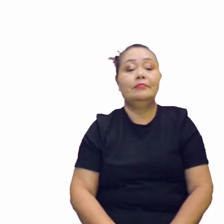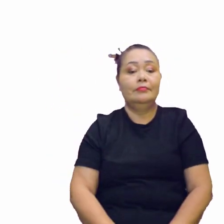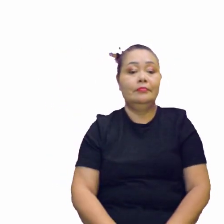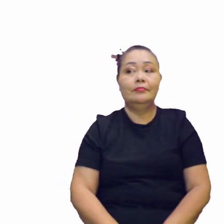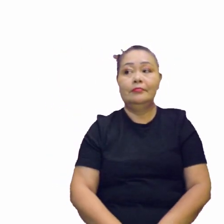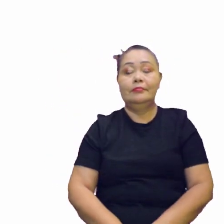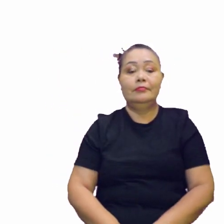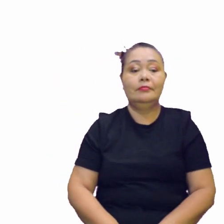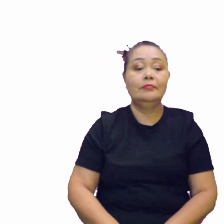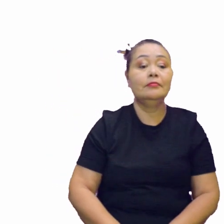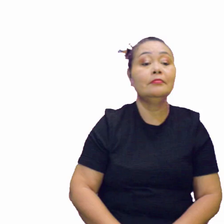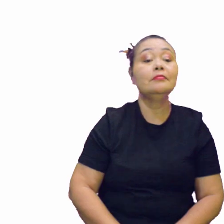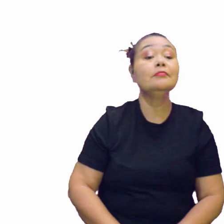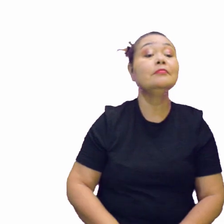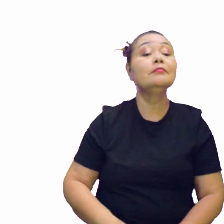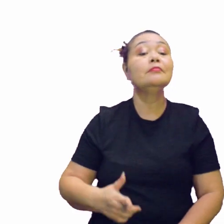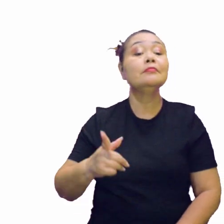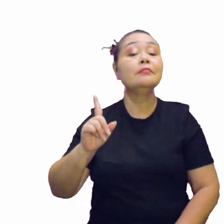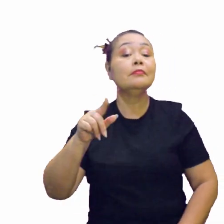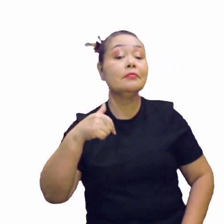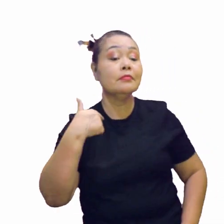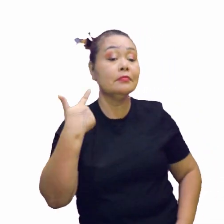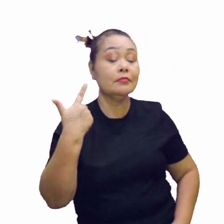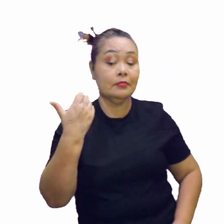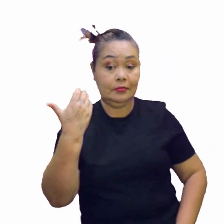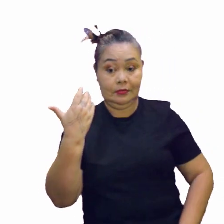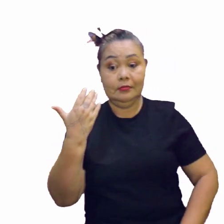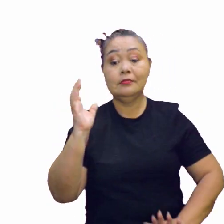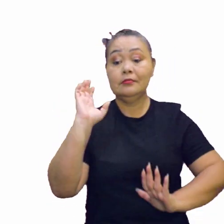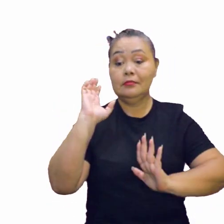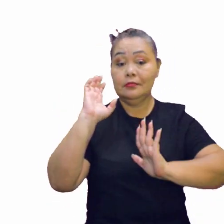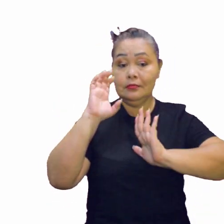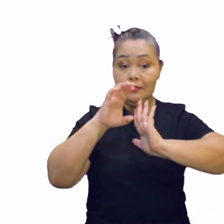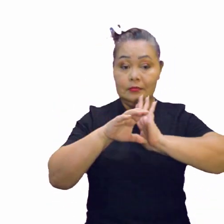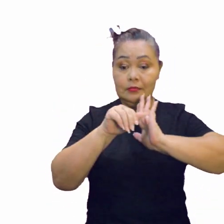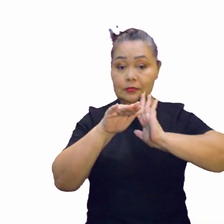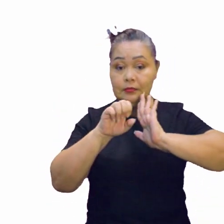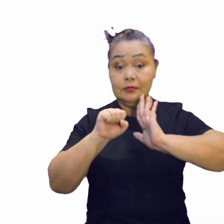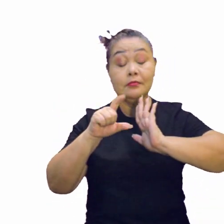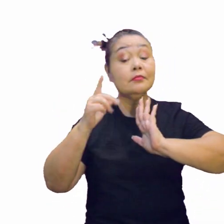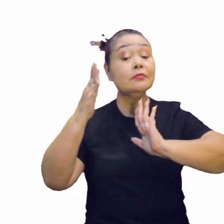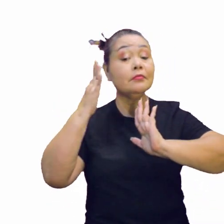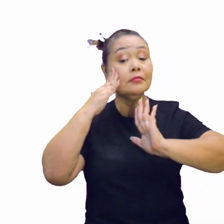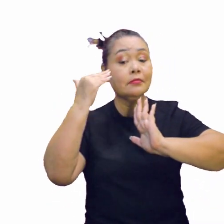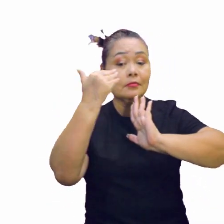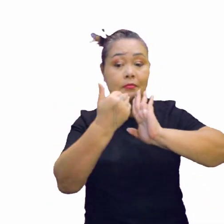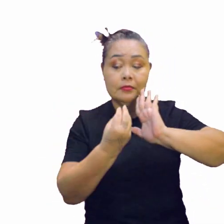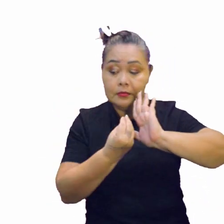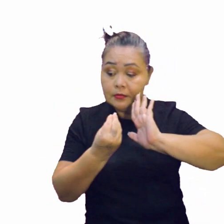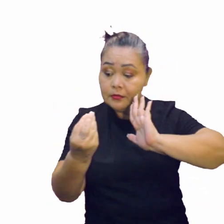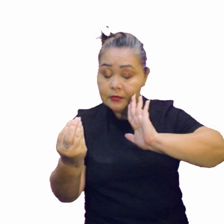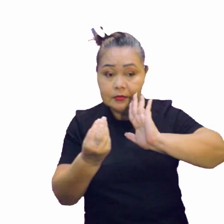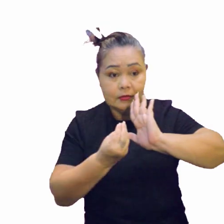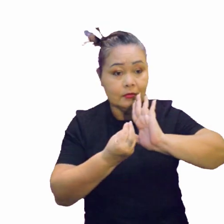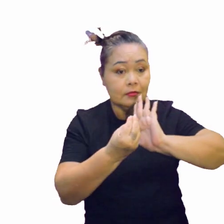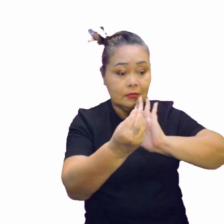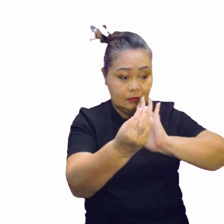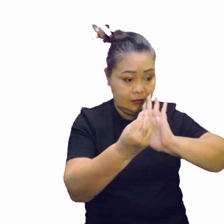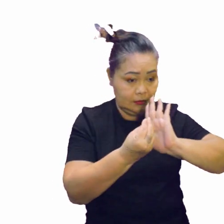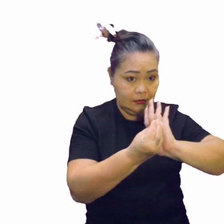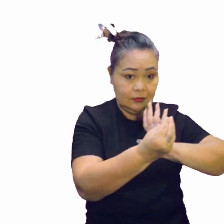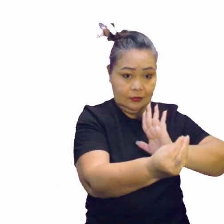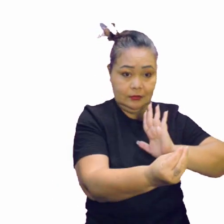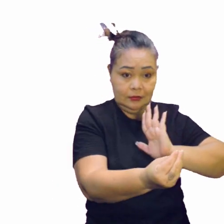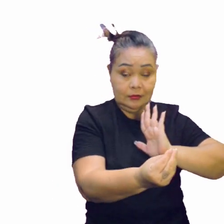A definição dos SAFs deve prever a distribuição dos seus componentes